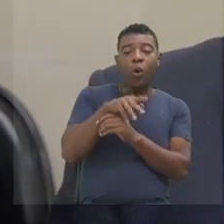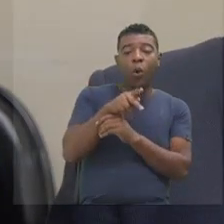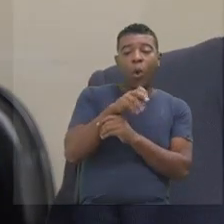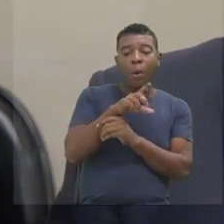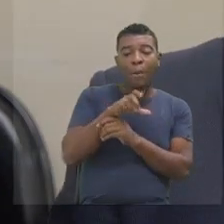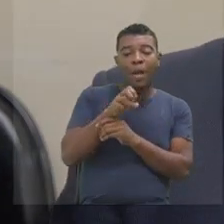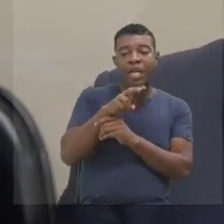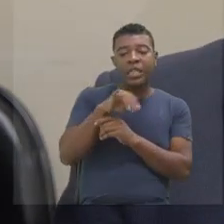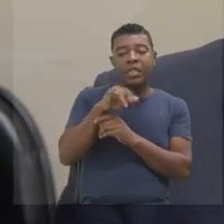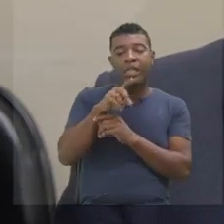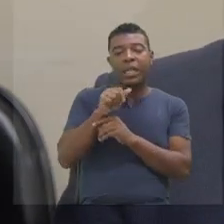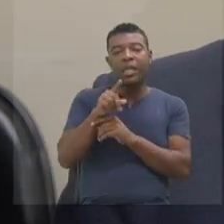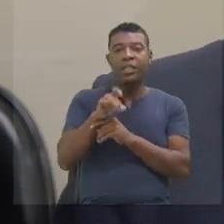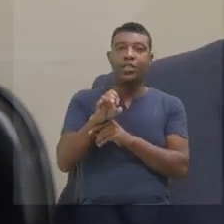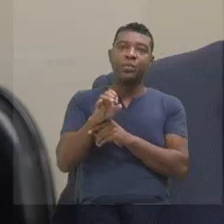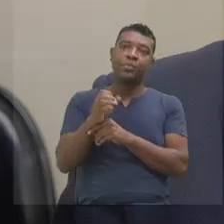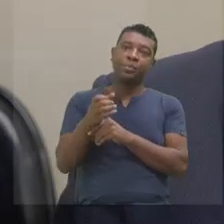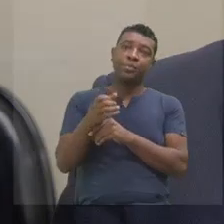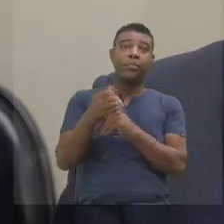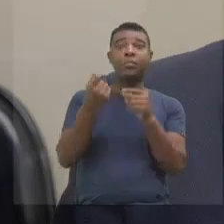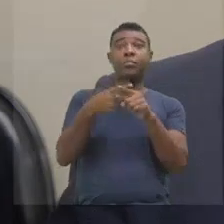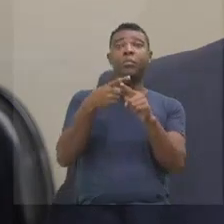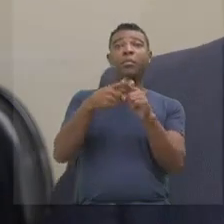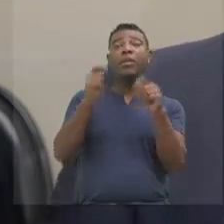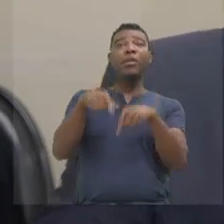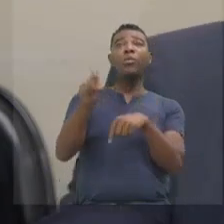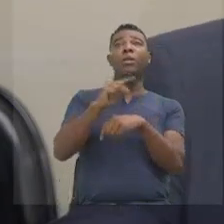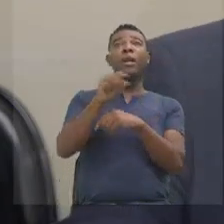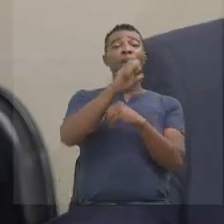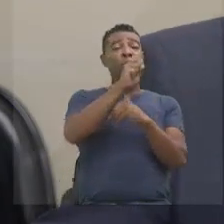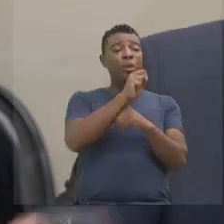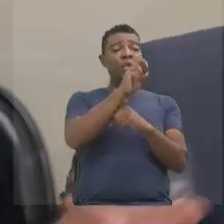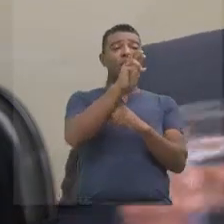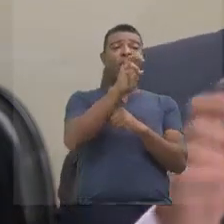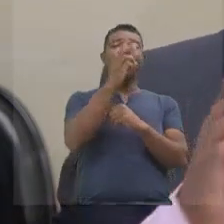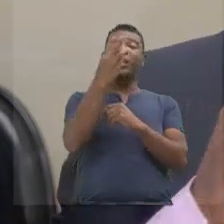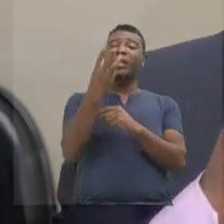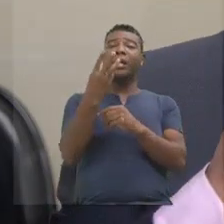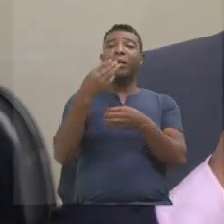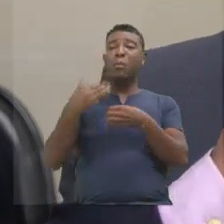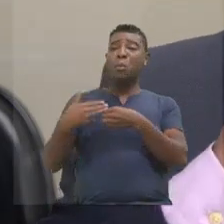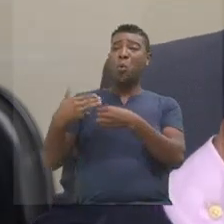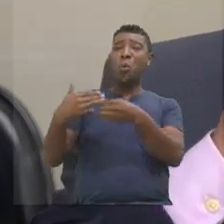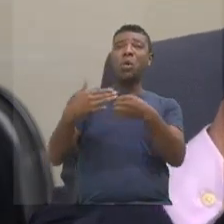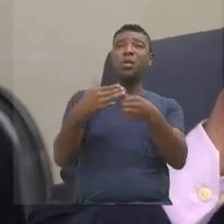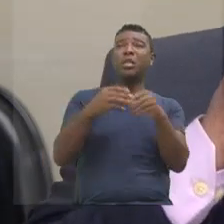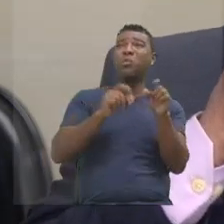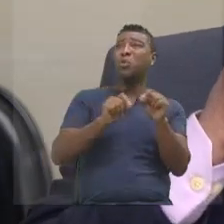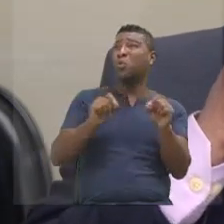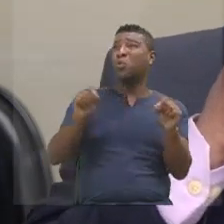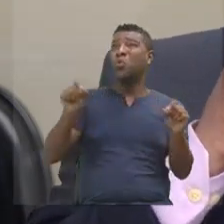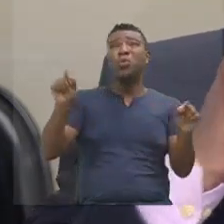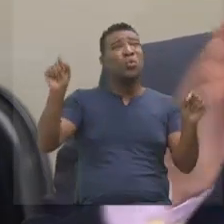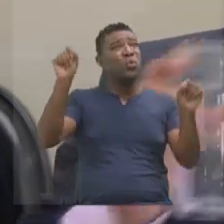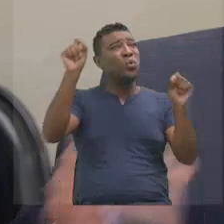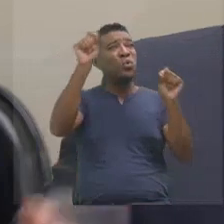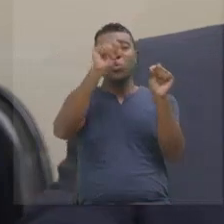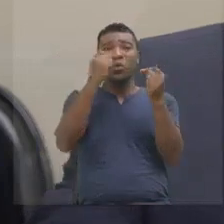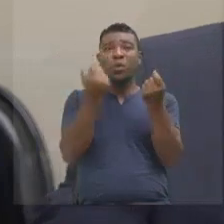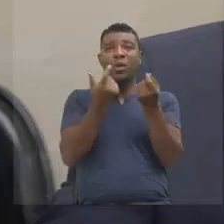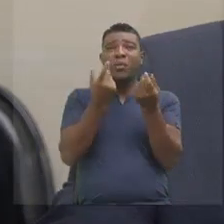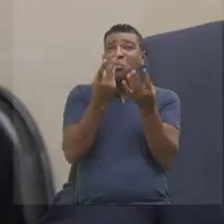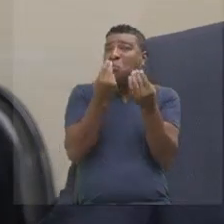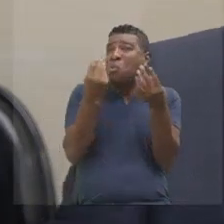investir em 853 municípios em milhares de hospitais tem cidades grandes que tem